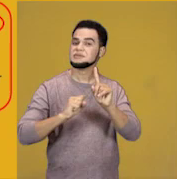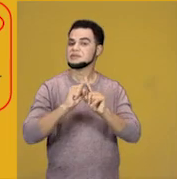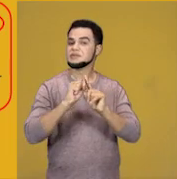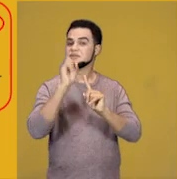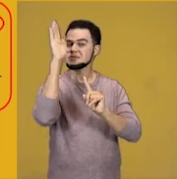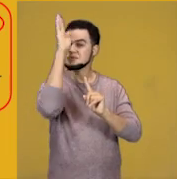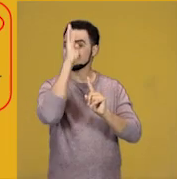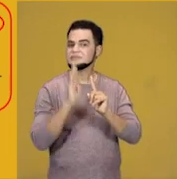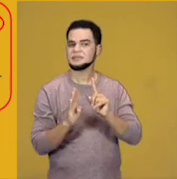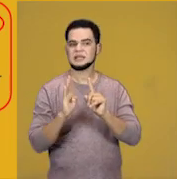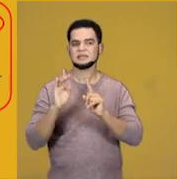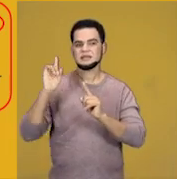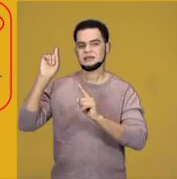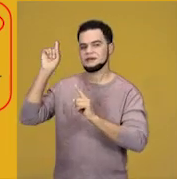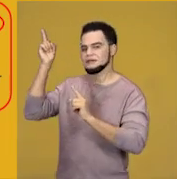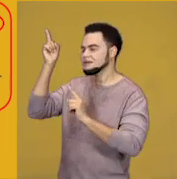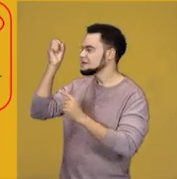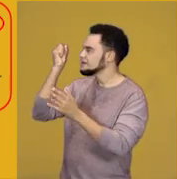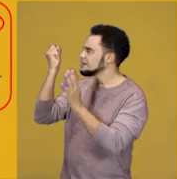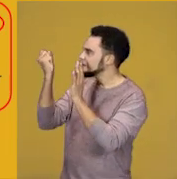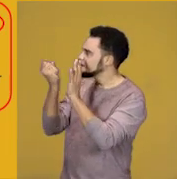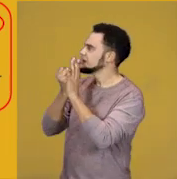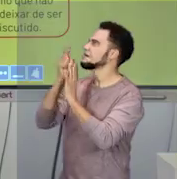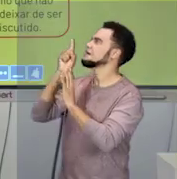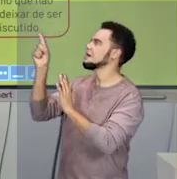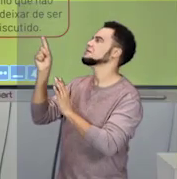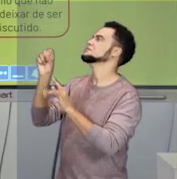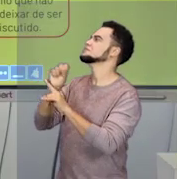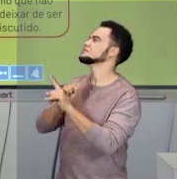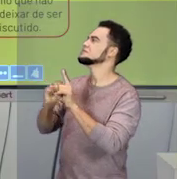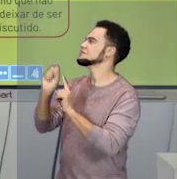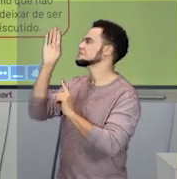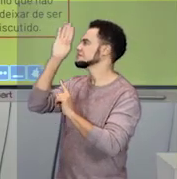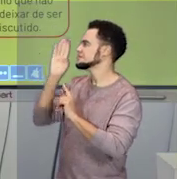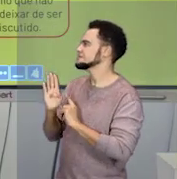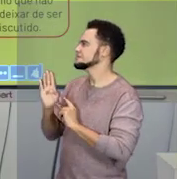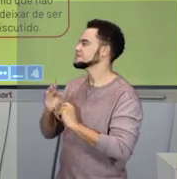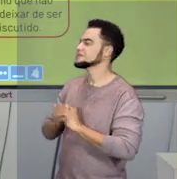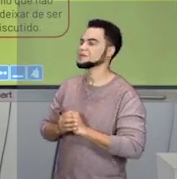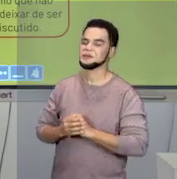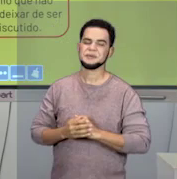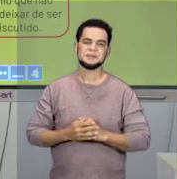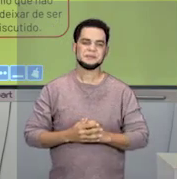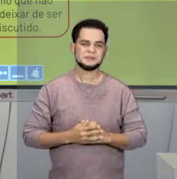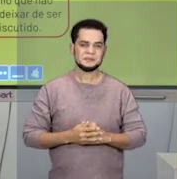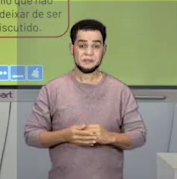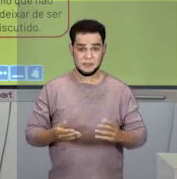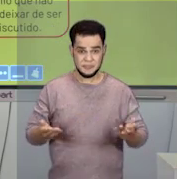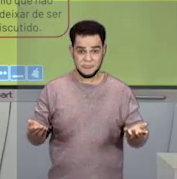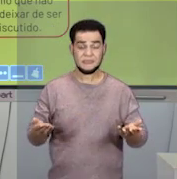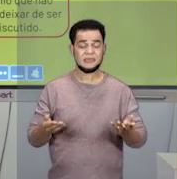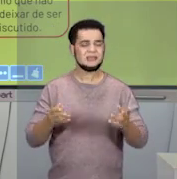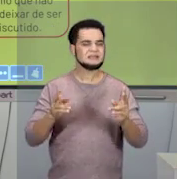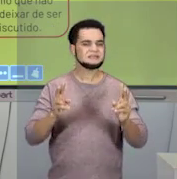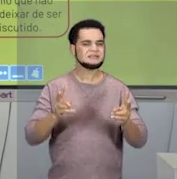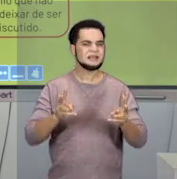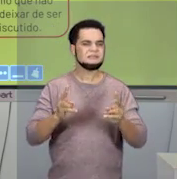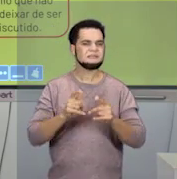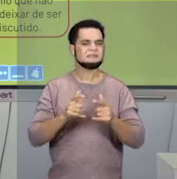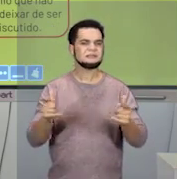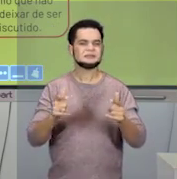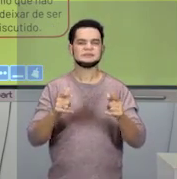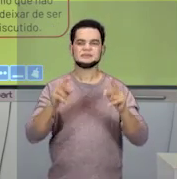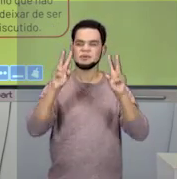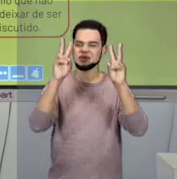brasileira. Então, normalmente, os temas serão acompanhados por